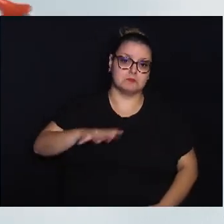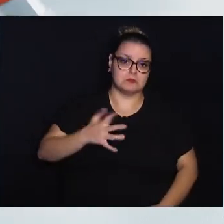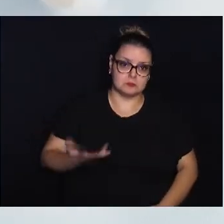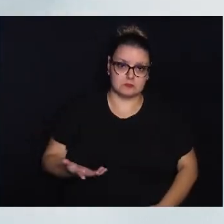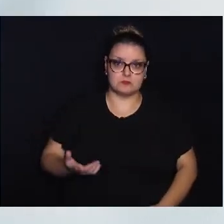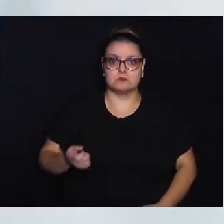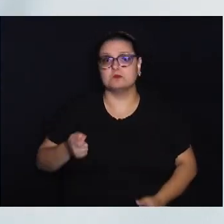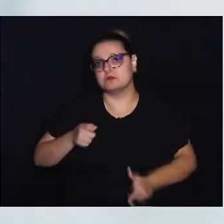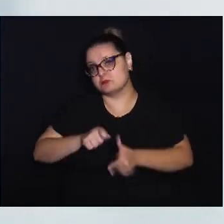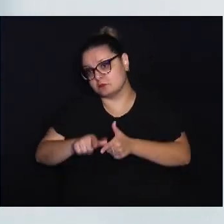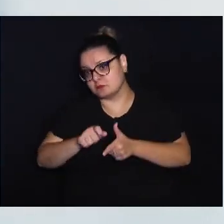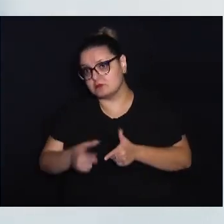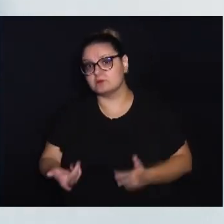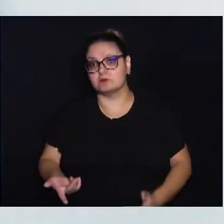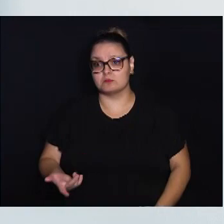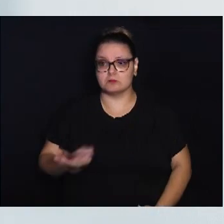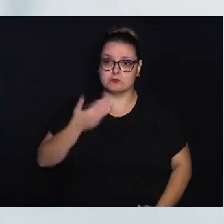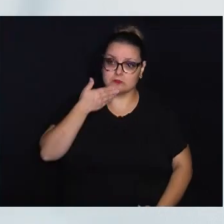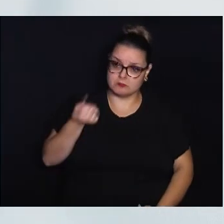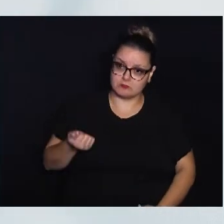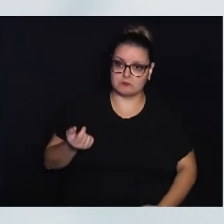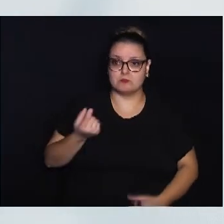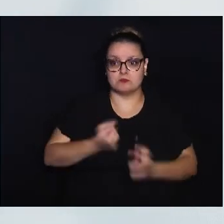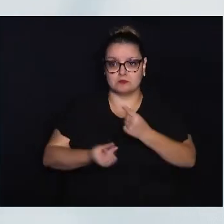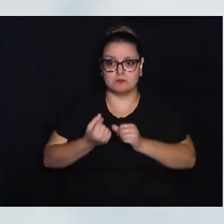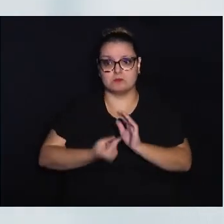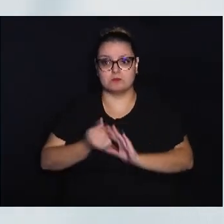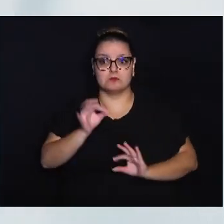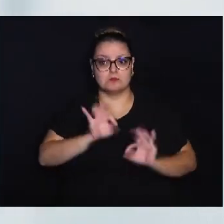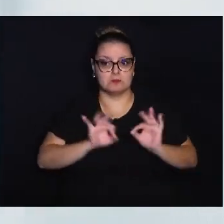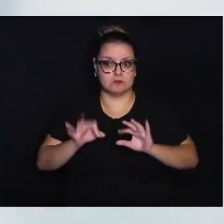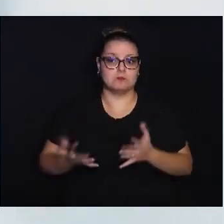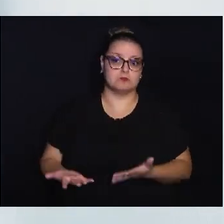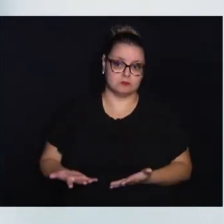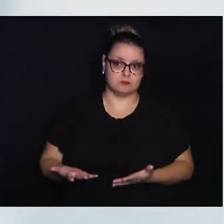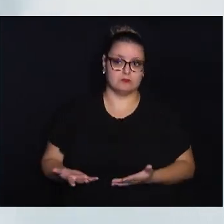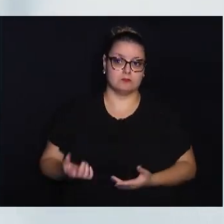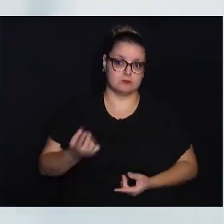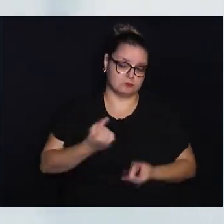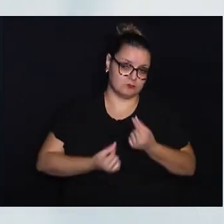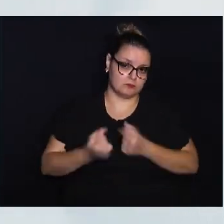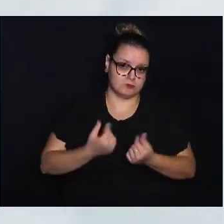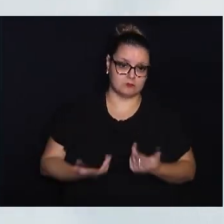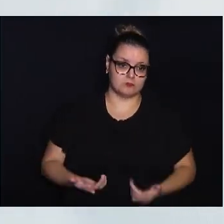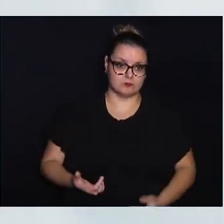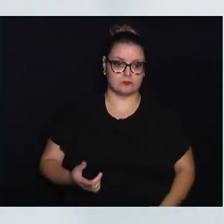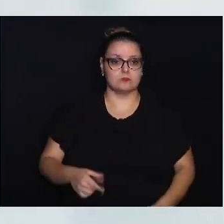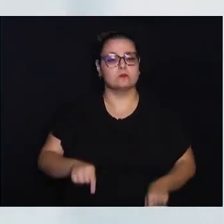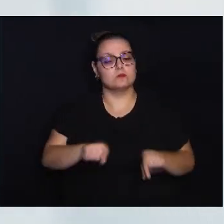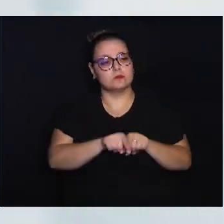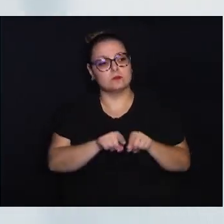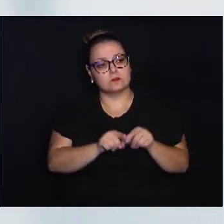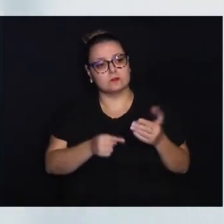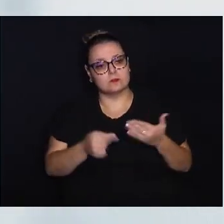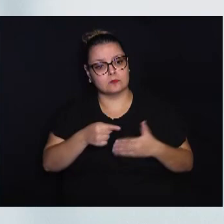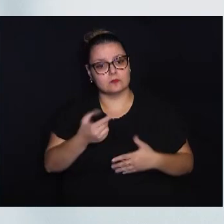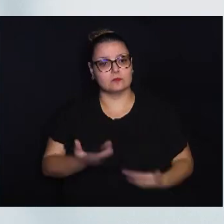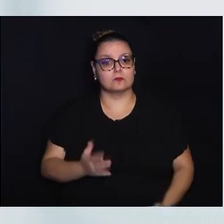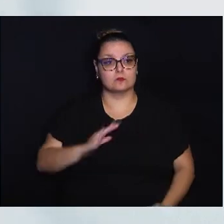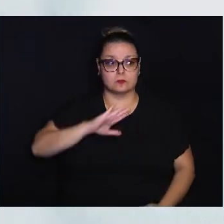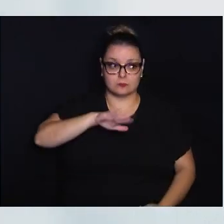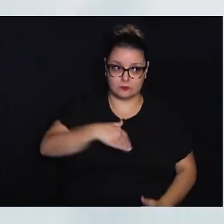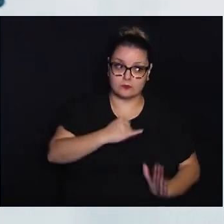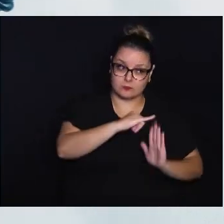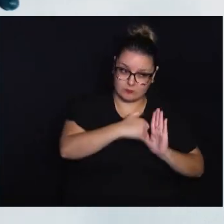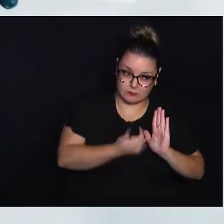né? E vai pegar e vai alugar realmente o que estiver dentro do seu orçamento e planejamento financeiro. Tem também a ver a questão de